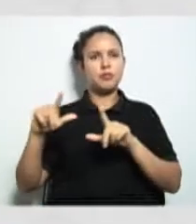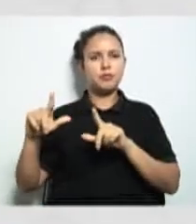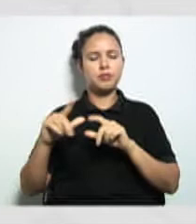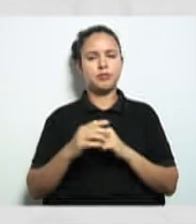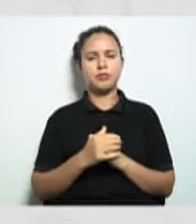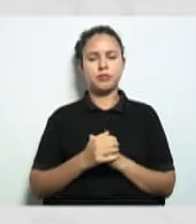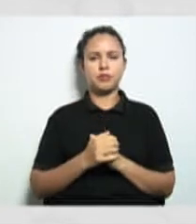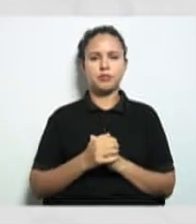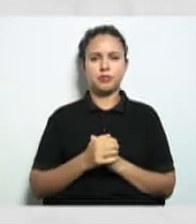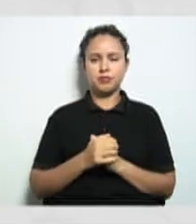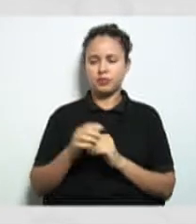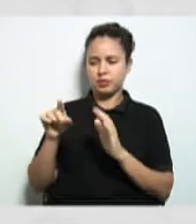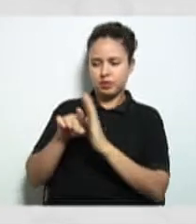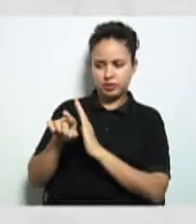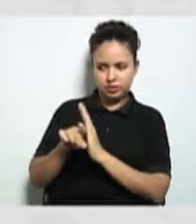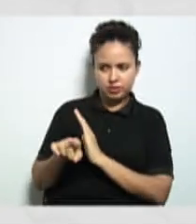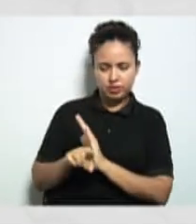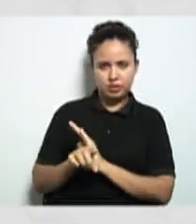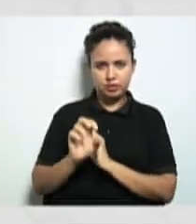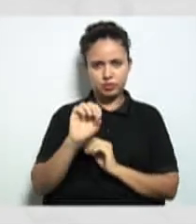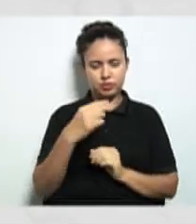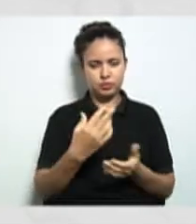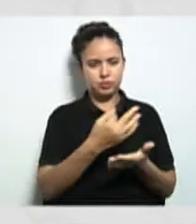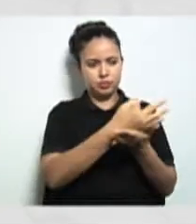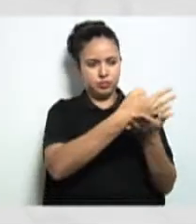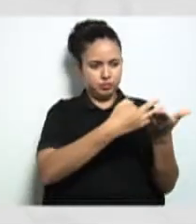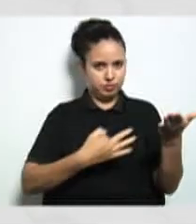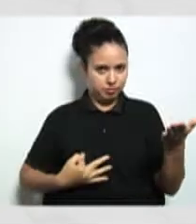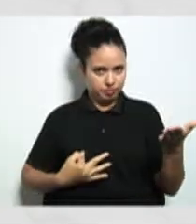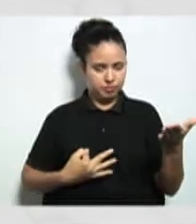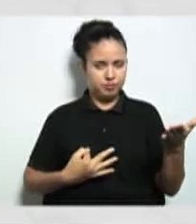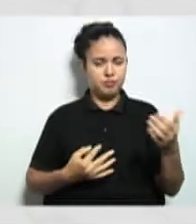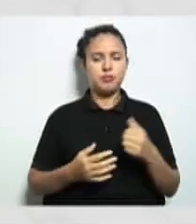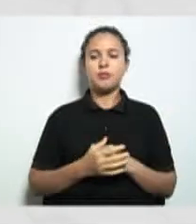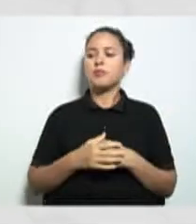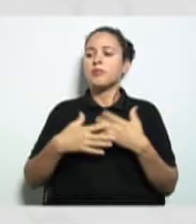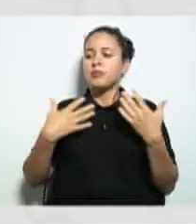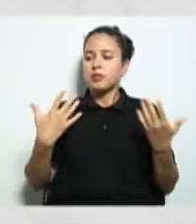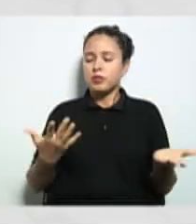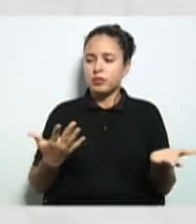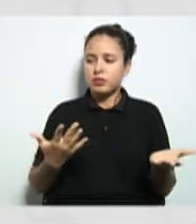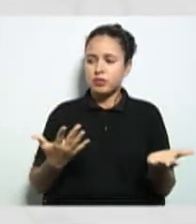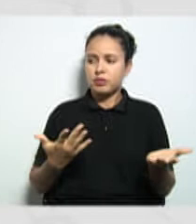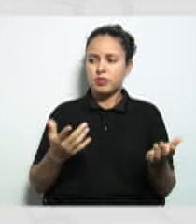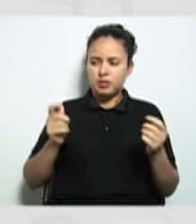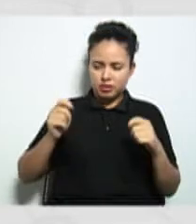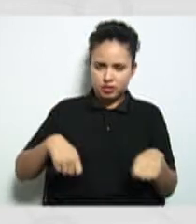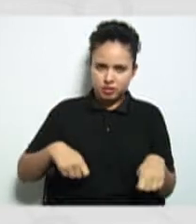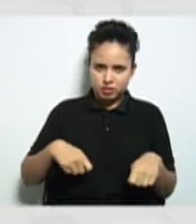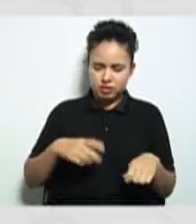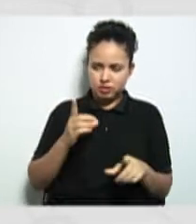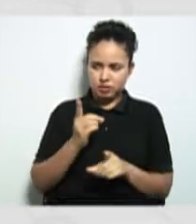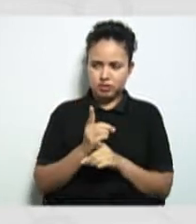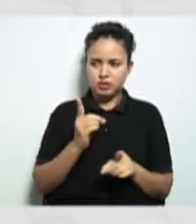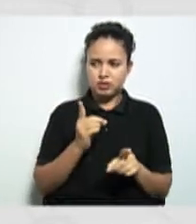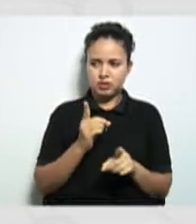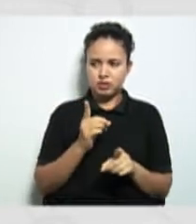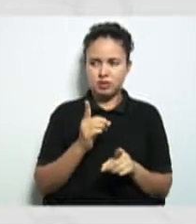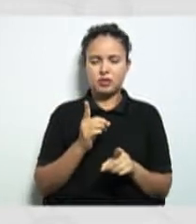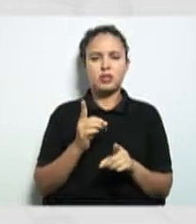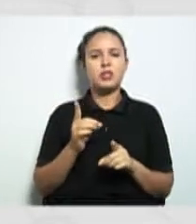questionário ou formulário? E aí, professora, no comecinho deu para identificar? Questionário Acho que dá, ou formulário? né? Bem no começo dá para